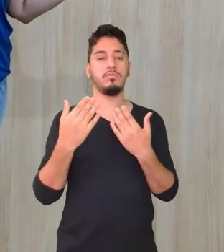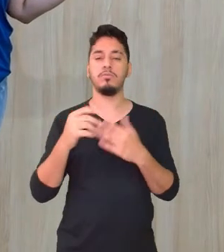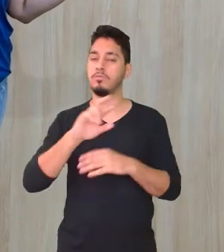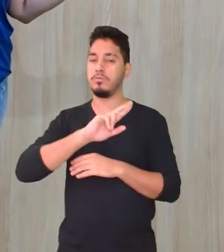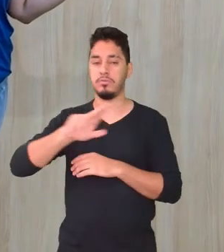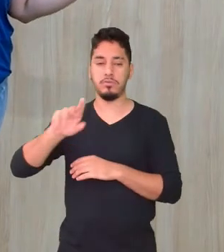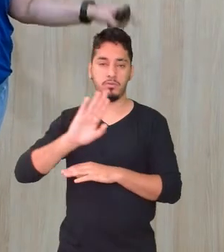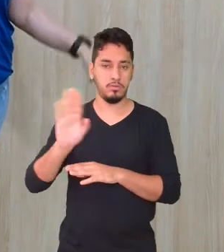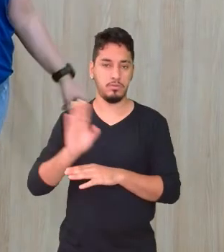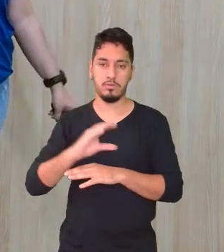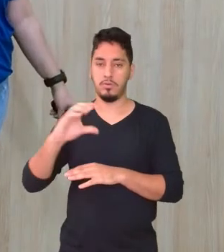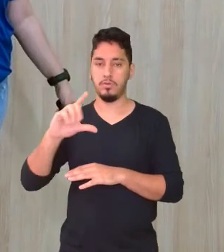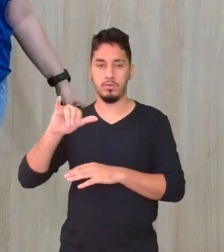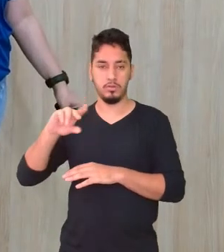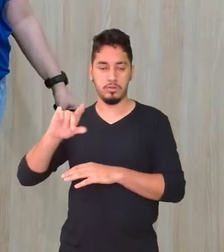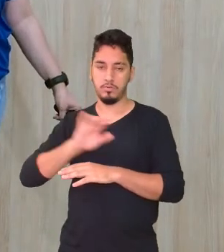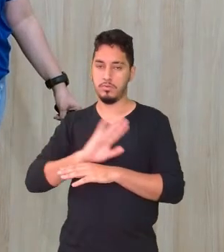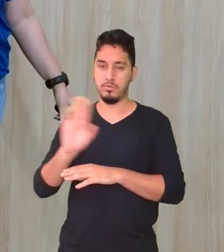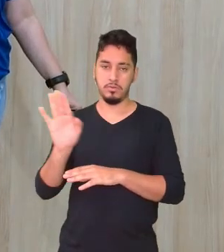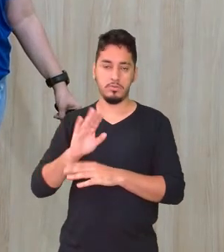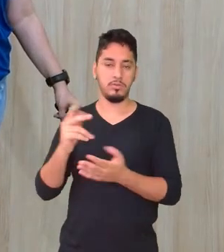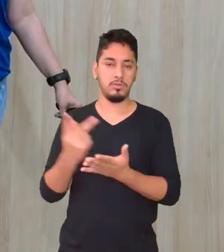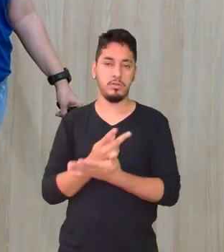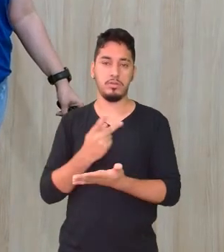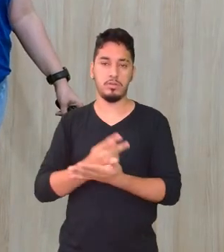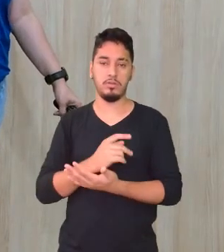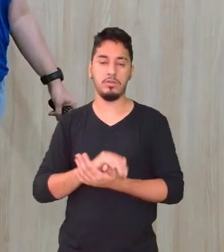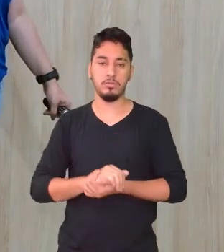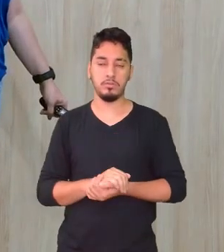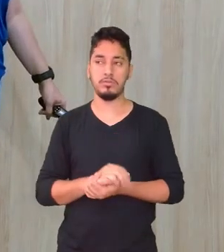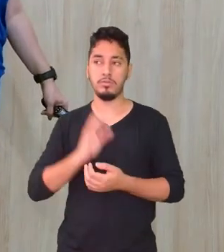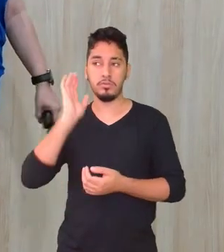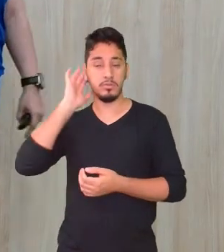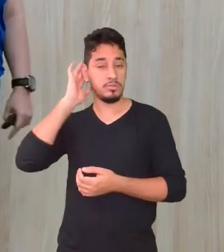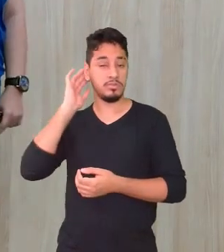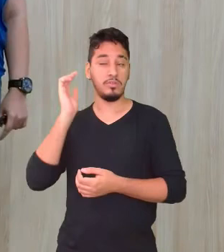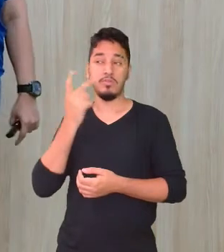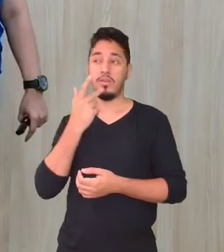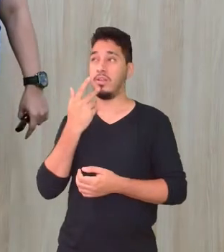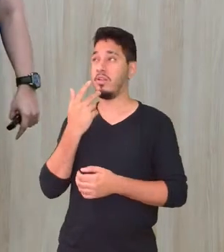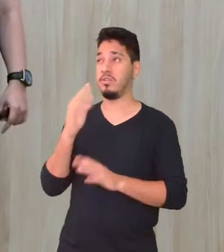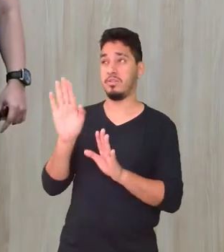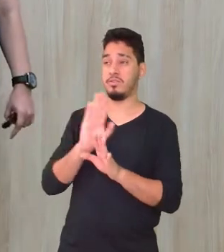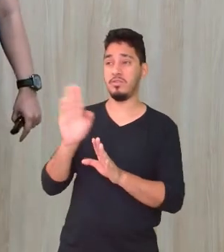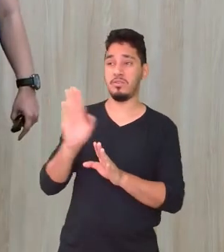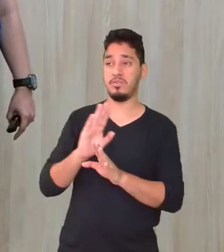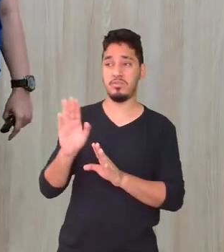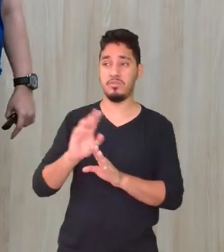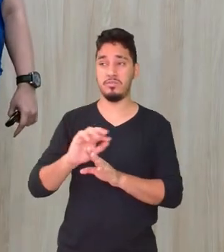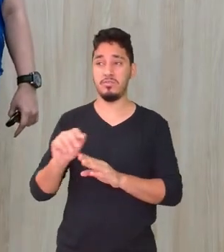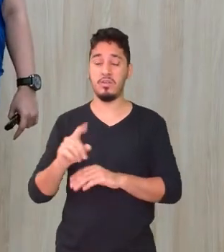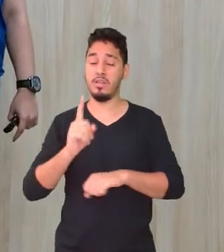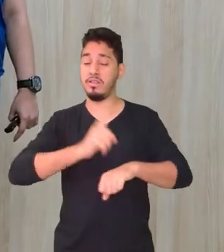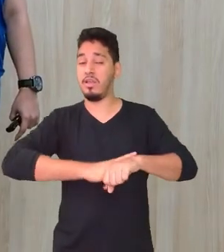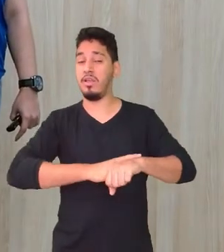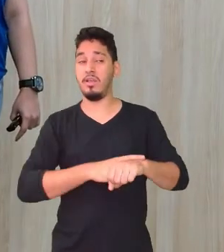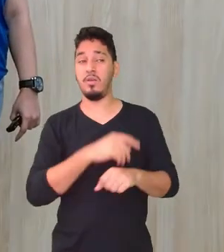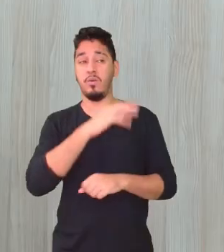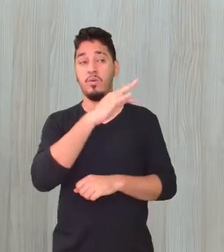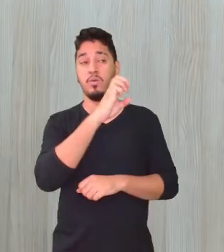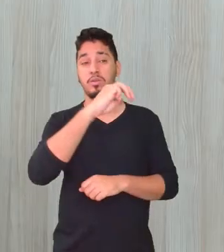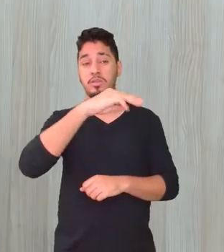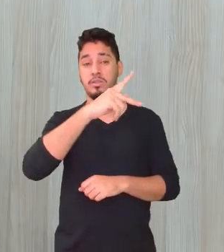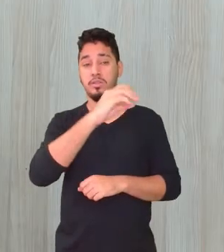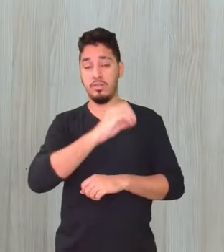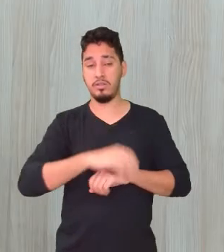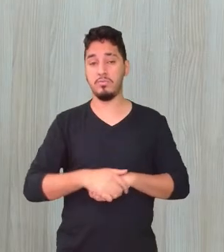isso, Erradíssimo. tá? Erradíssimo. Então, quando eu vejo alguém falando, eu já digo, não, é o tempo, amigo. Tempo, boa, né? boa. Não é